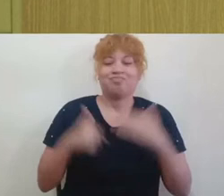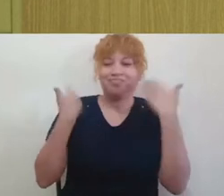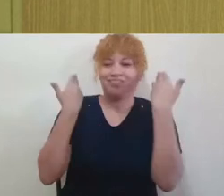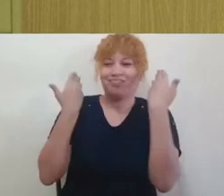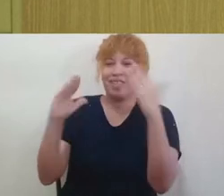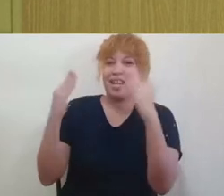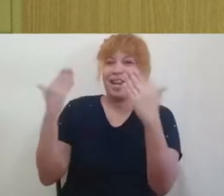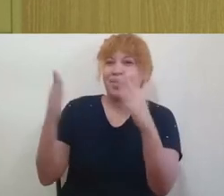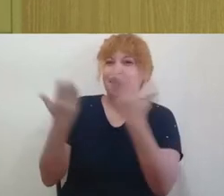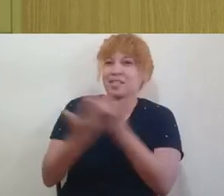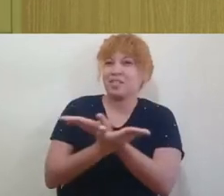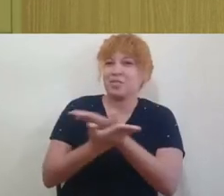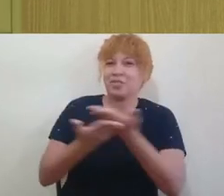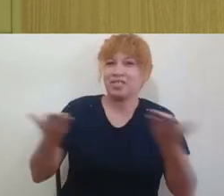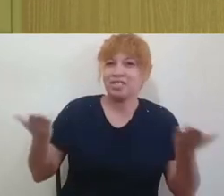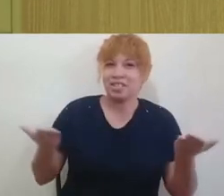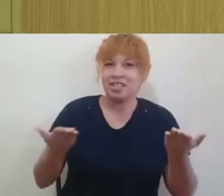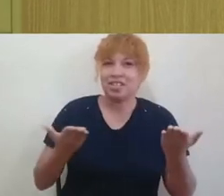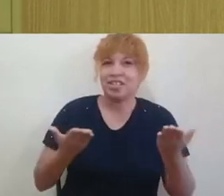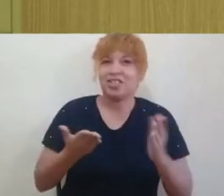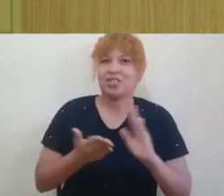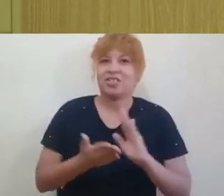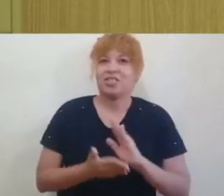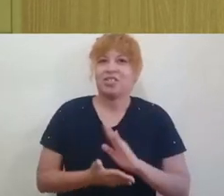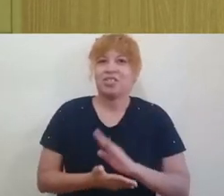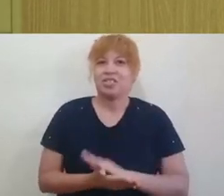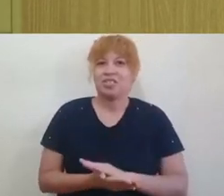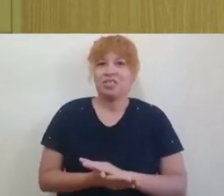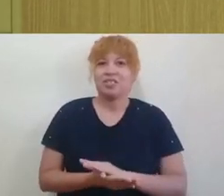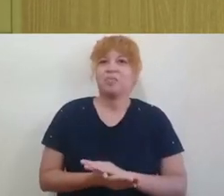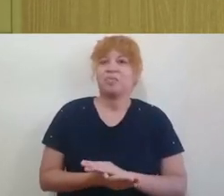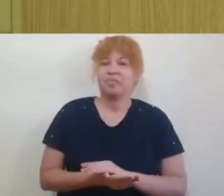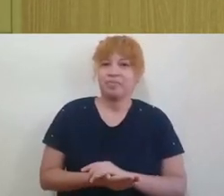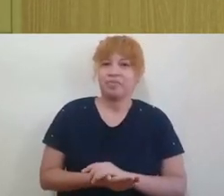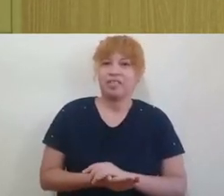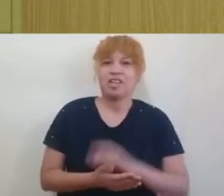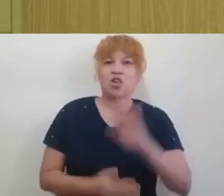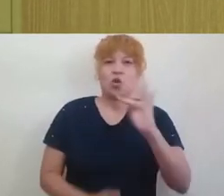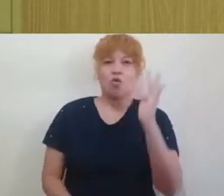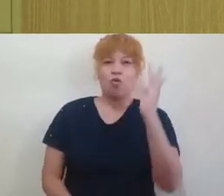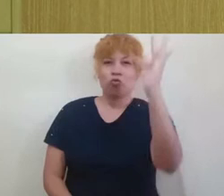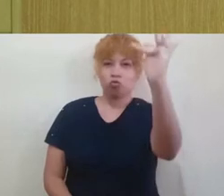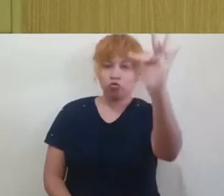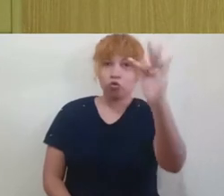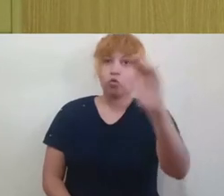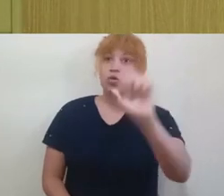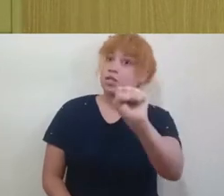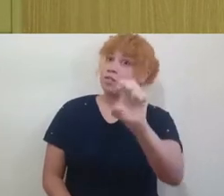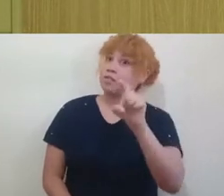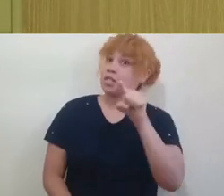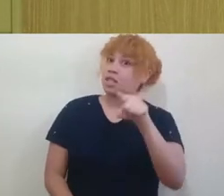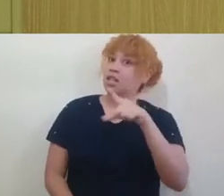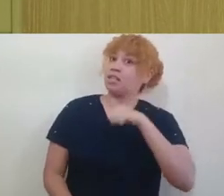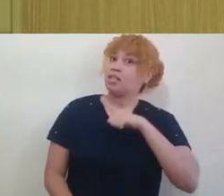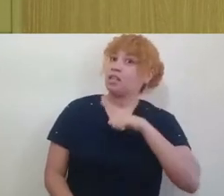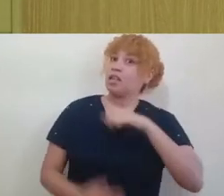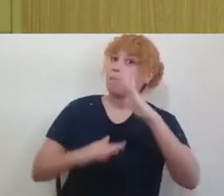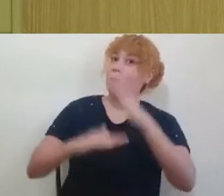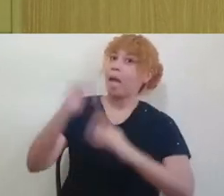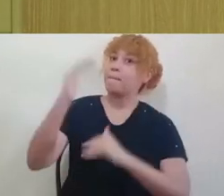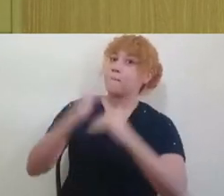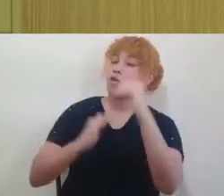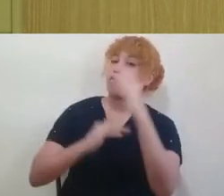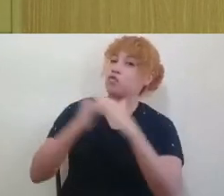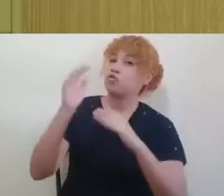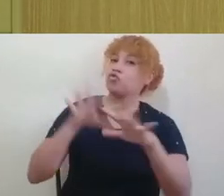que vão ter orgulho dessa instituição, que faremos todo o esforço porque ela conseguir, continue a crescer,